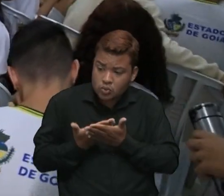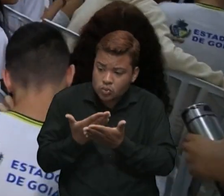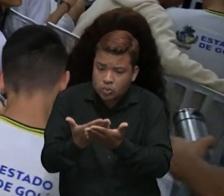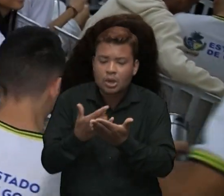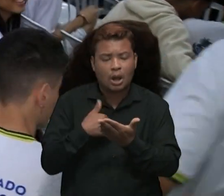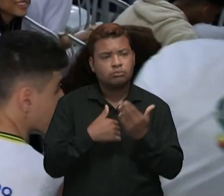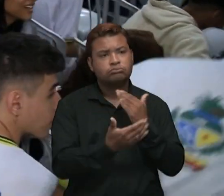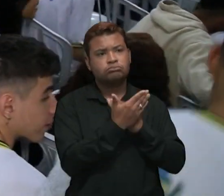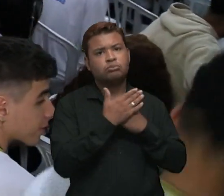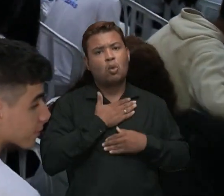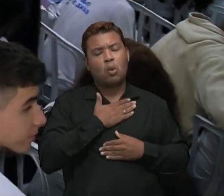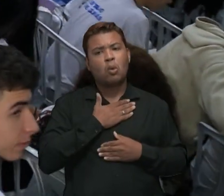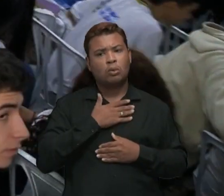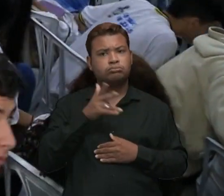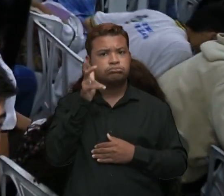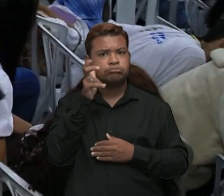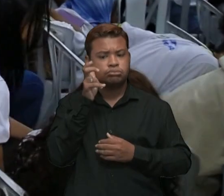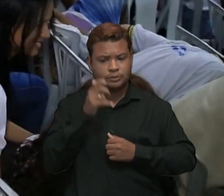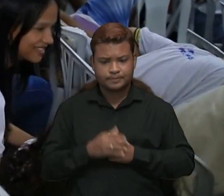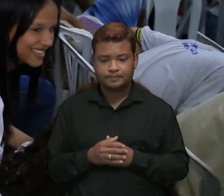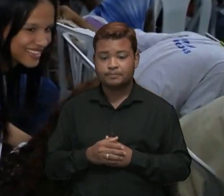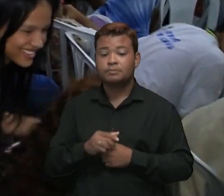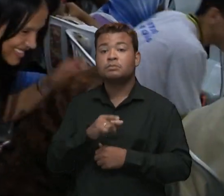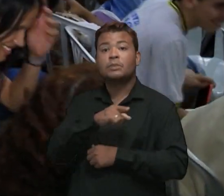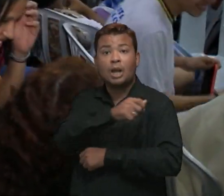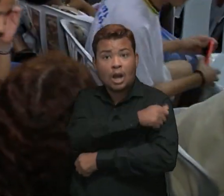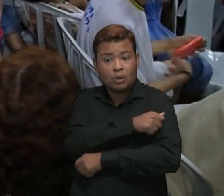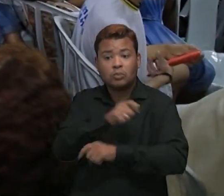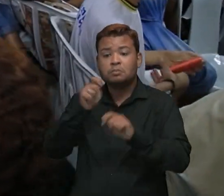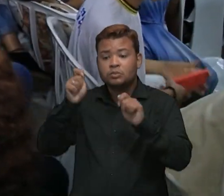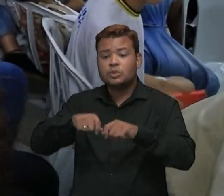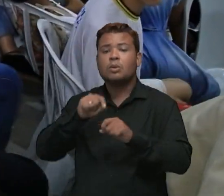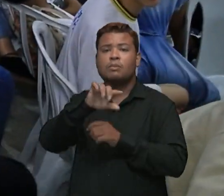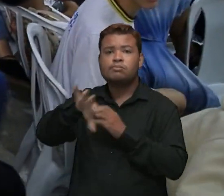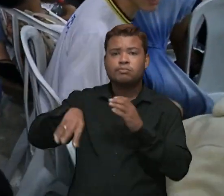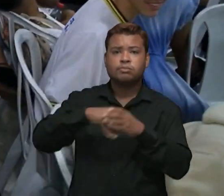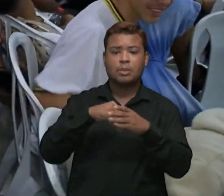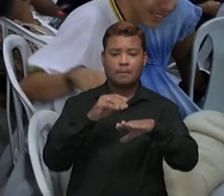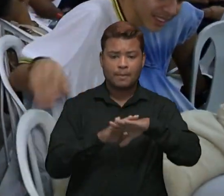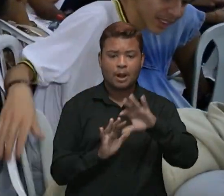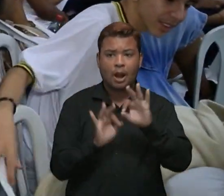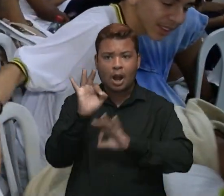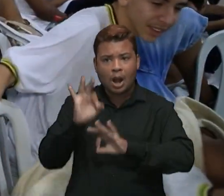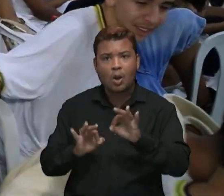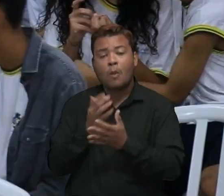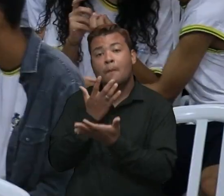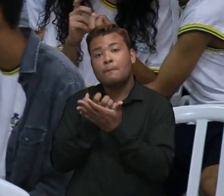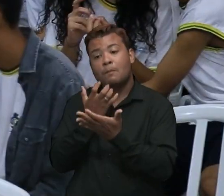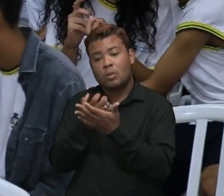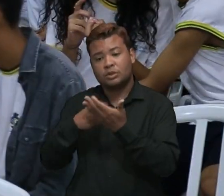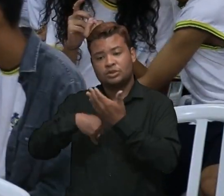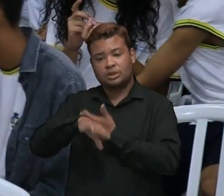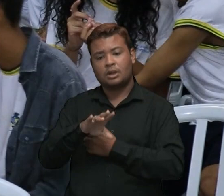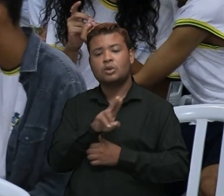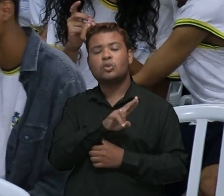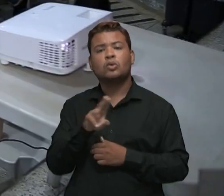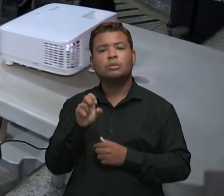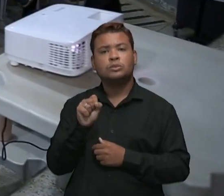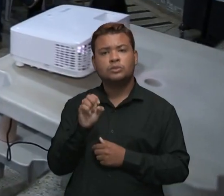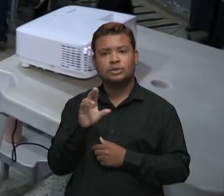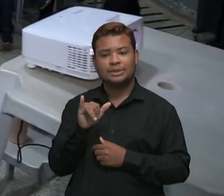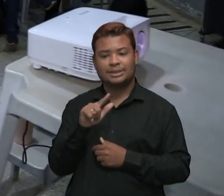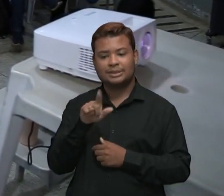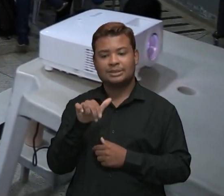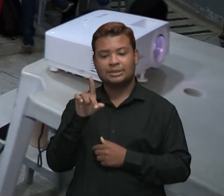escutar. Agora o estudante vai poder fazer parte da produção de um podcast. É o Socializando,